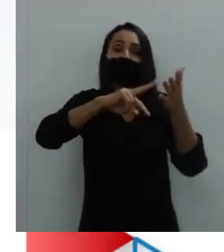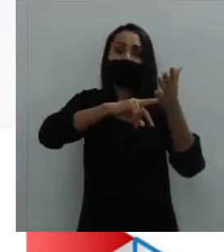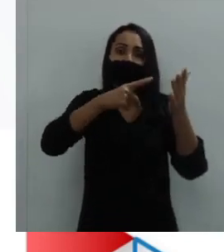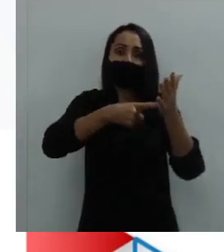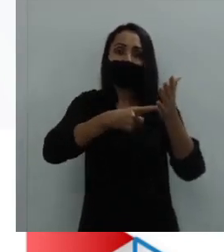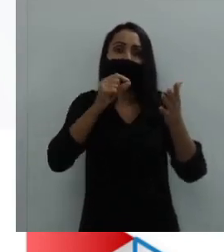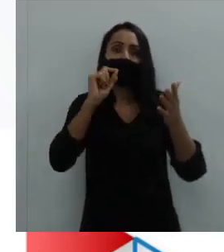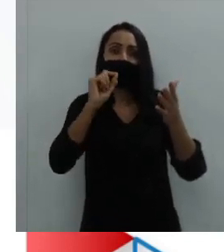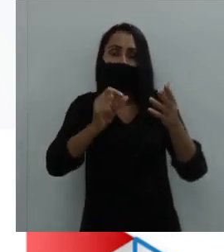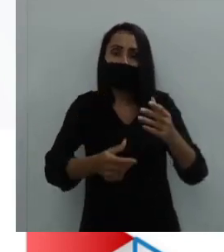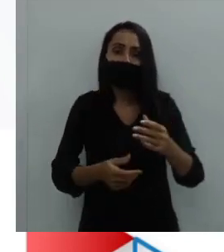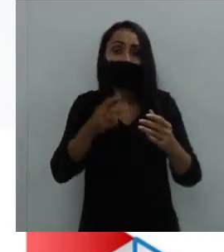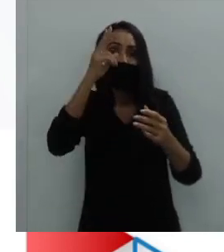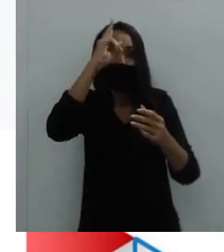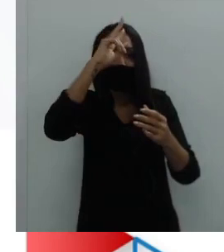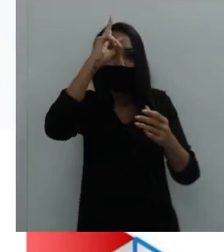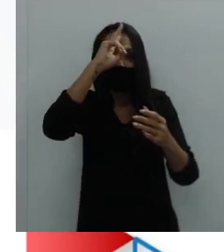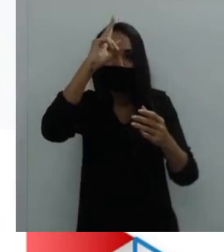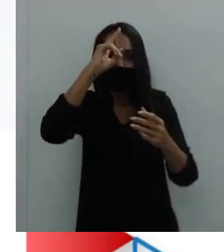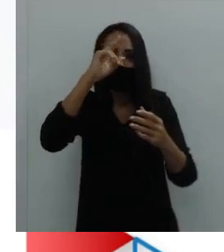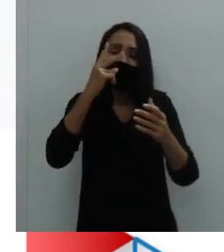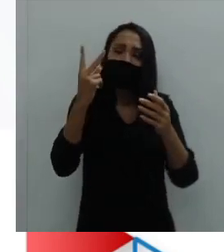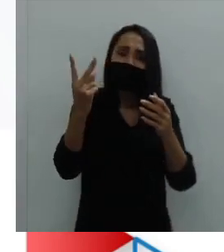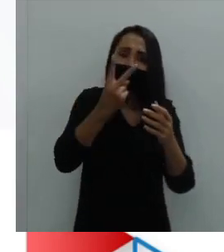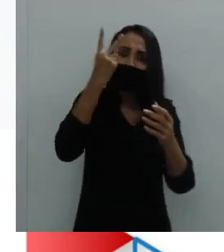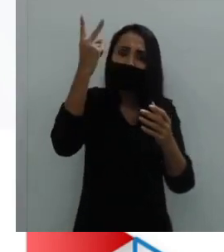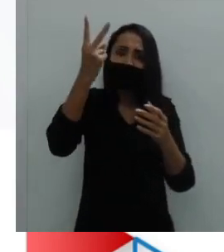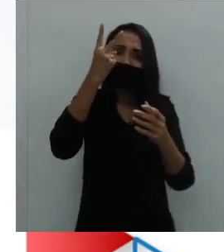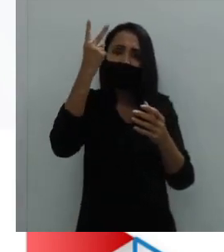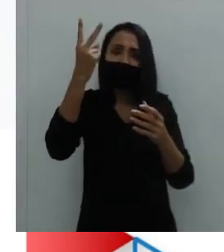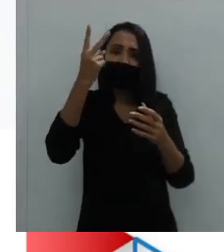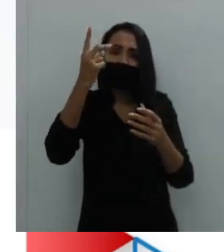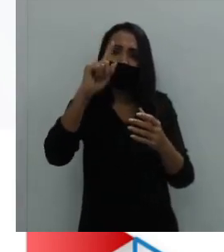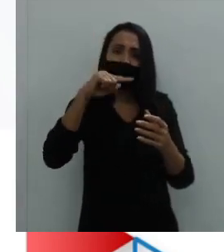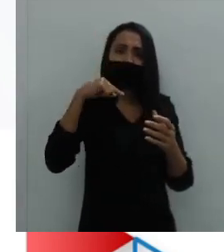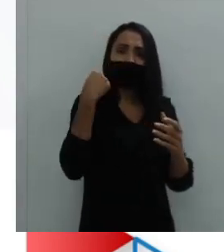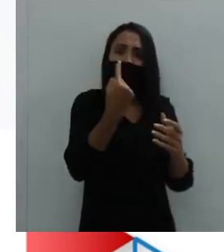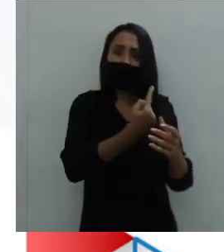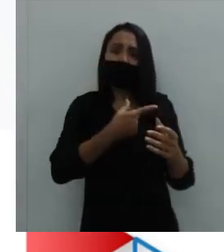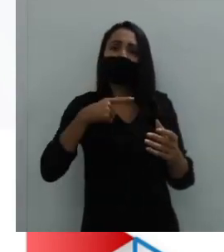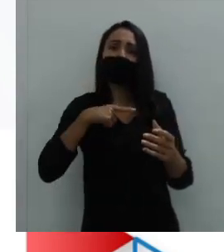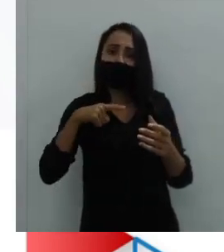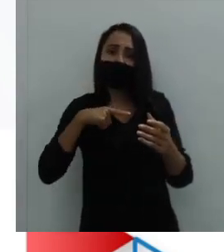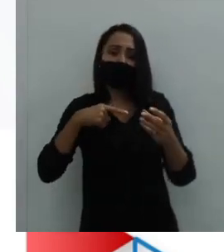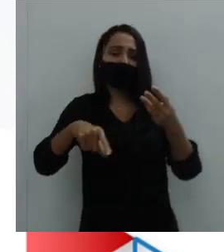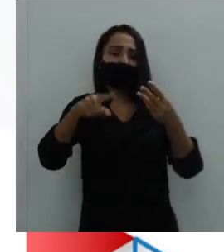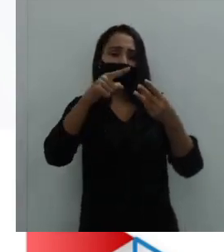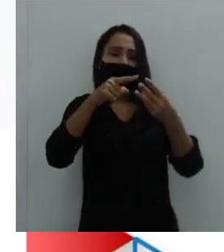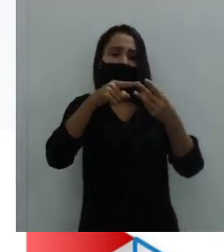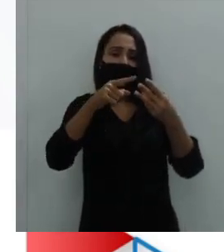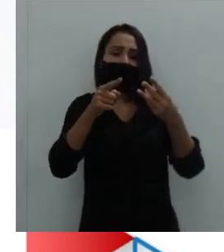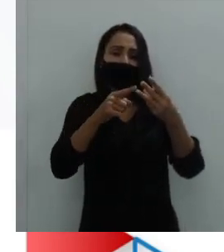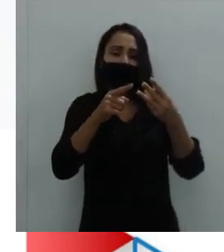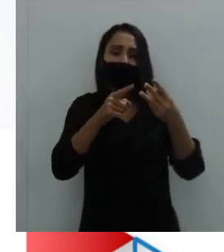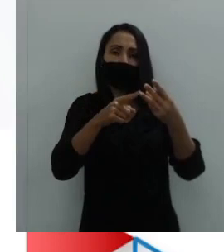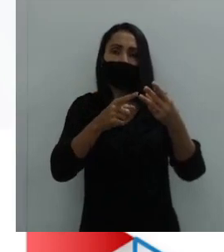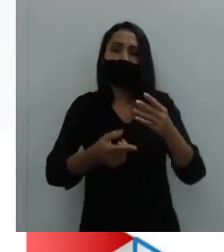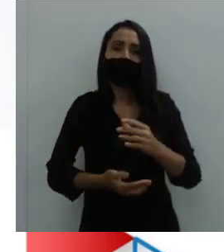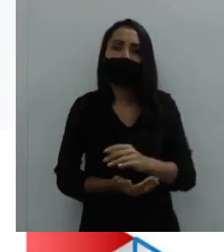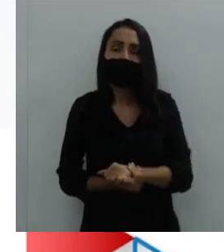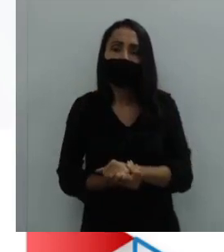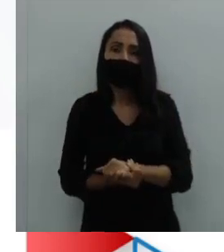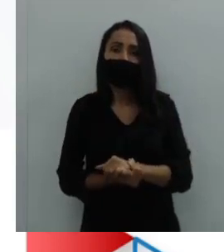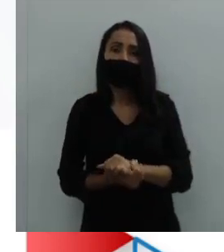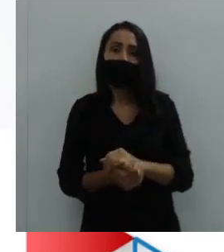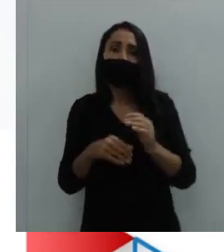voando. Vai lembrar justamente o quê? Valorizar o que nós temos. Isso é alegoria. Casa de ferreiro, espeto de